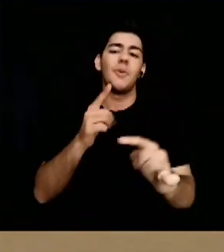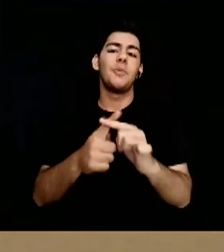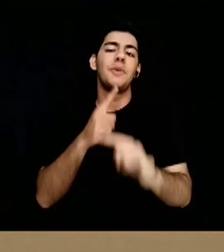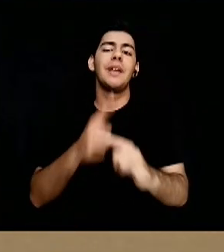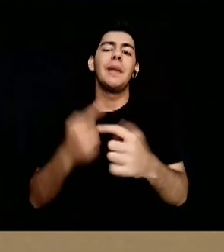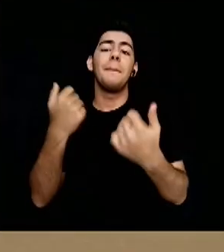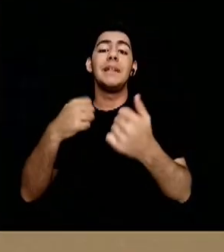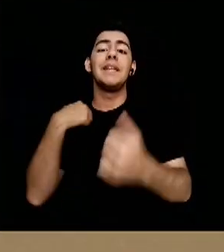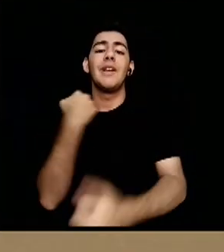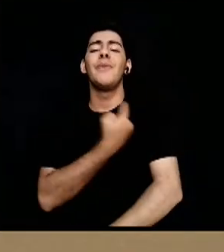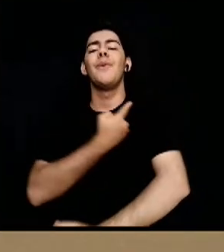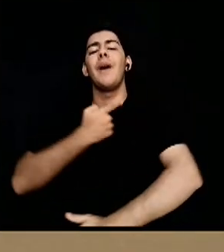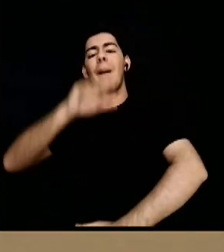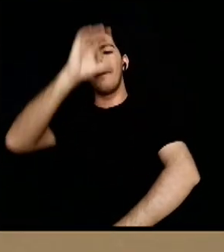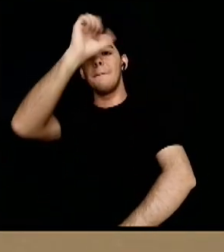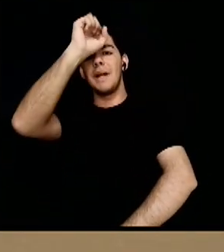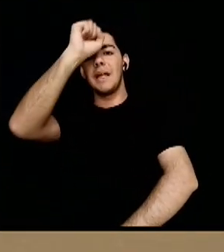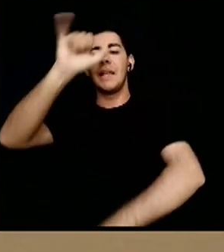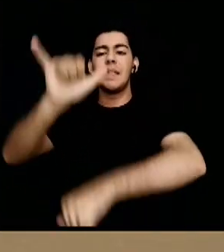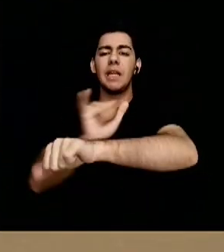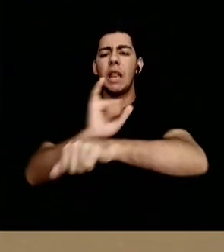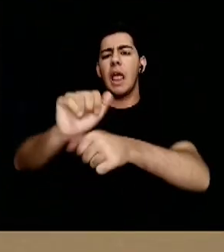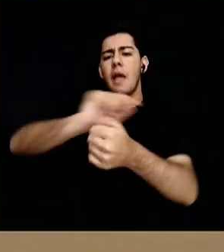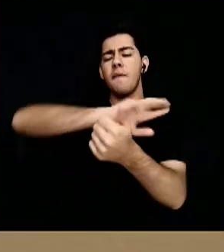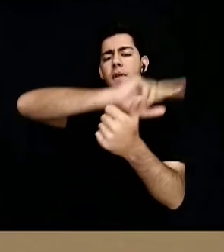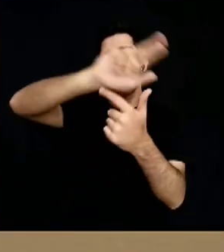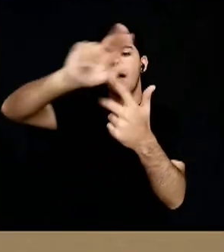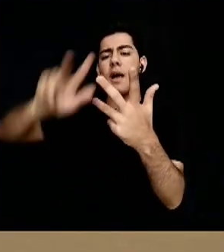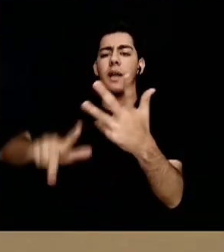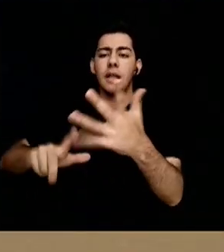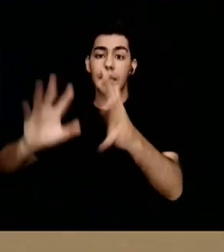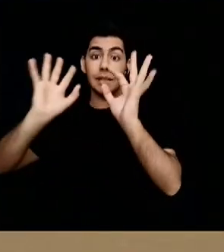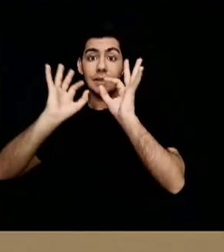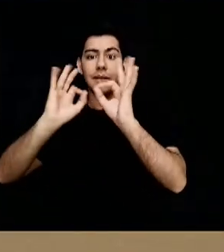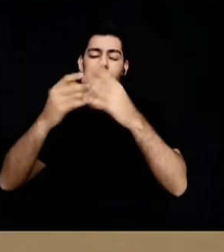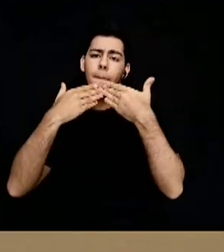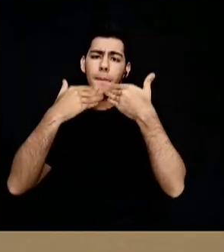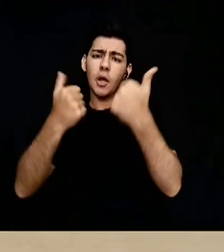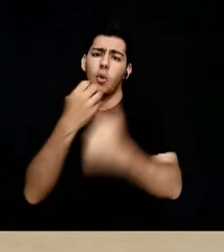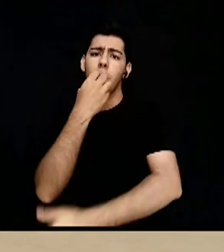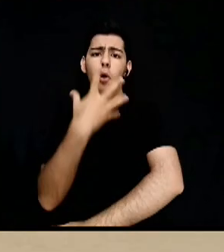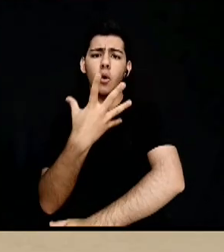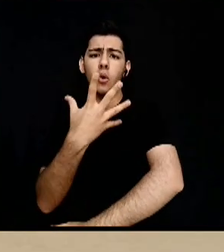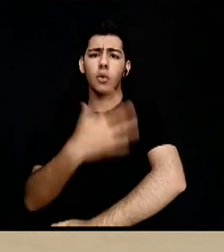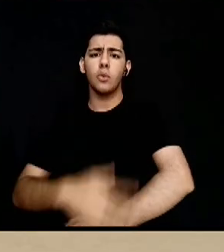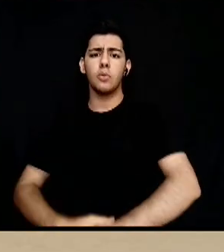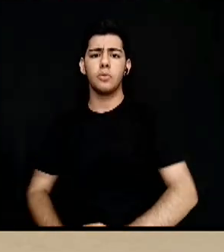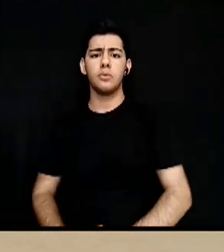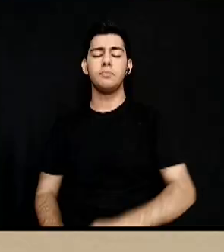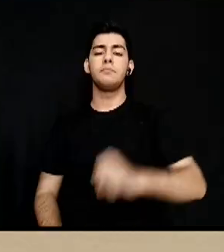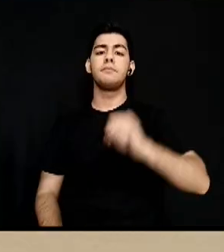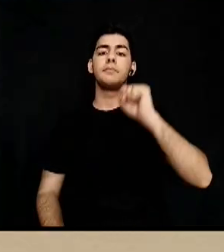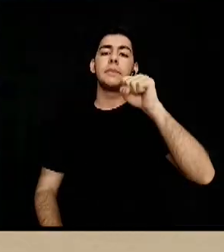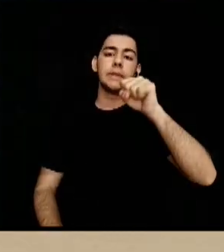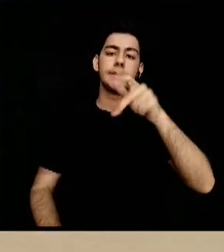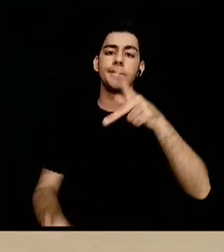ter mais esse conhecimento, Sim. né? Não, é exatamente isso. Algumas vão migrar,